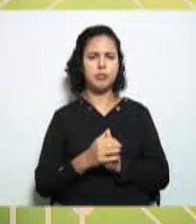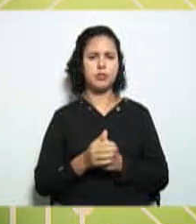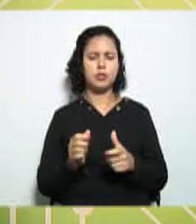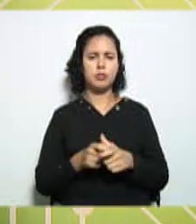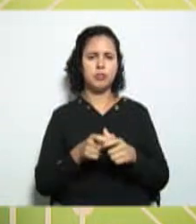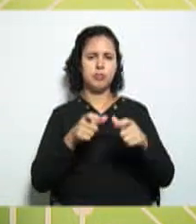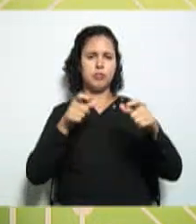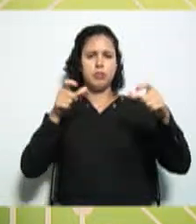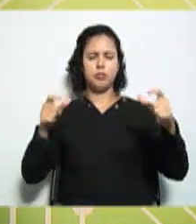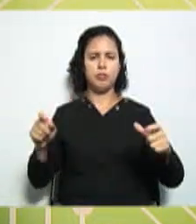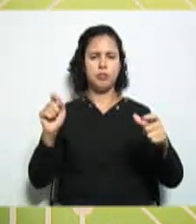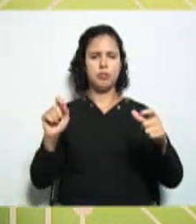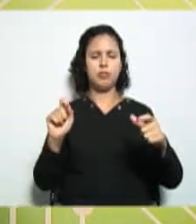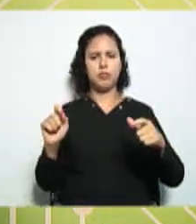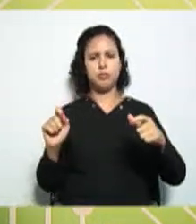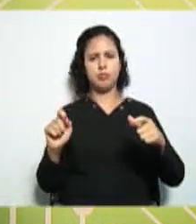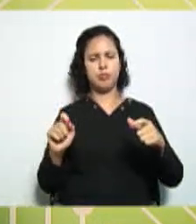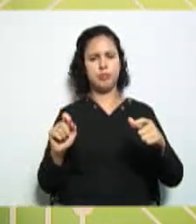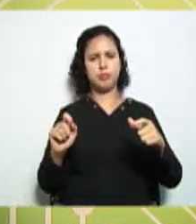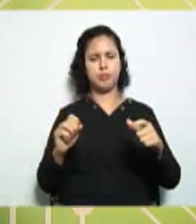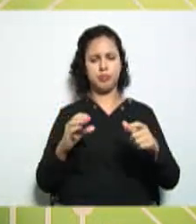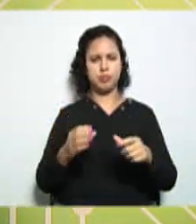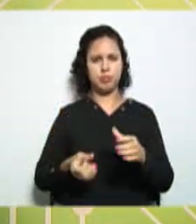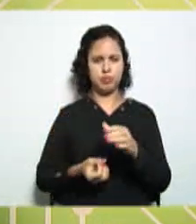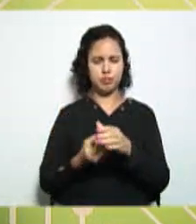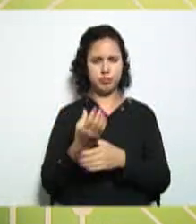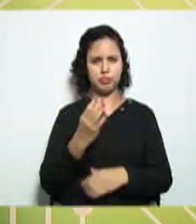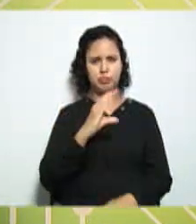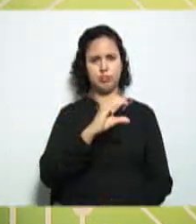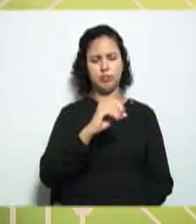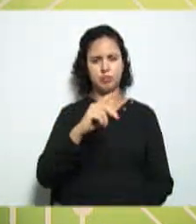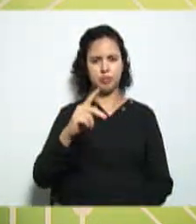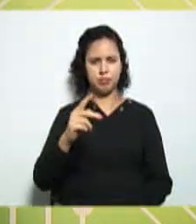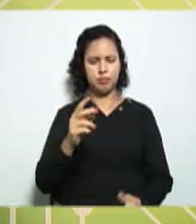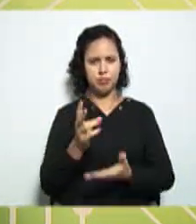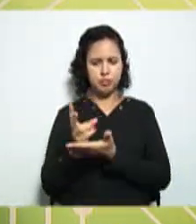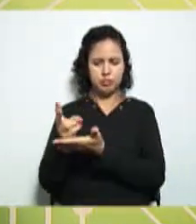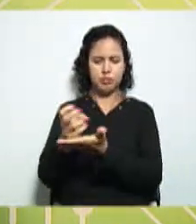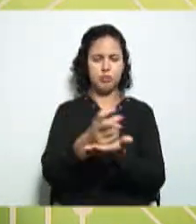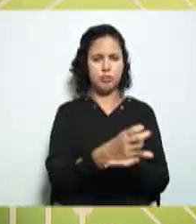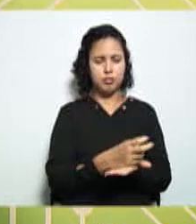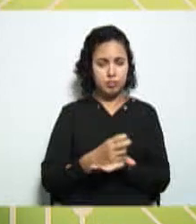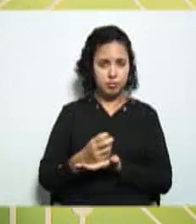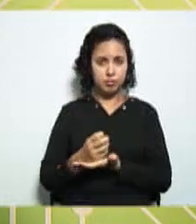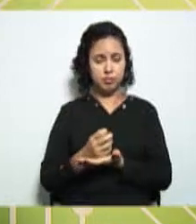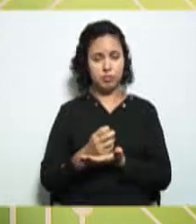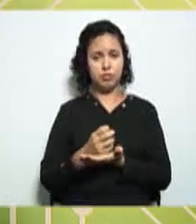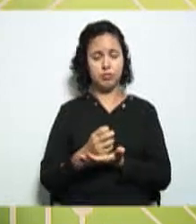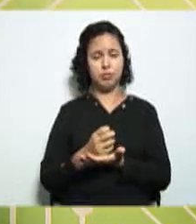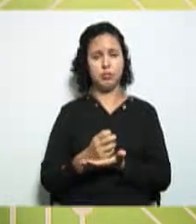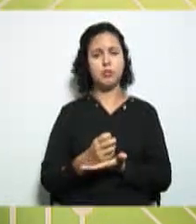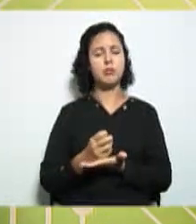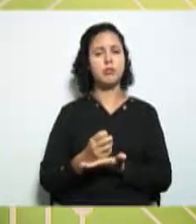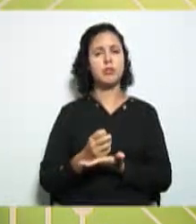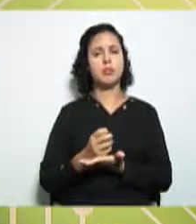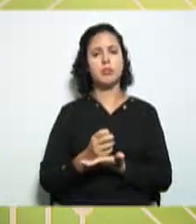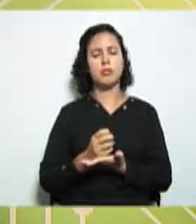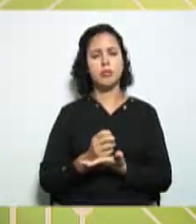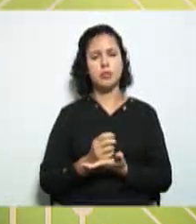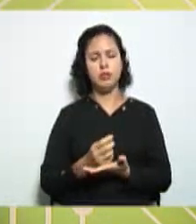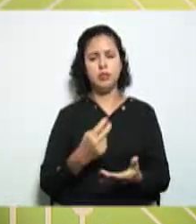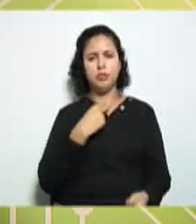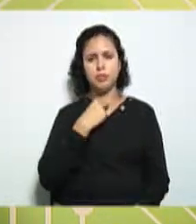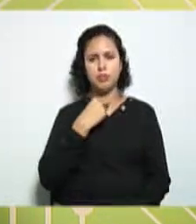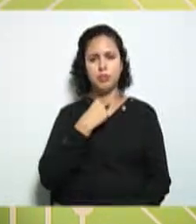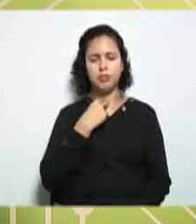maior probabilidade de uma cooperativa em mineração, eu não posso, então, de repente, fazer uma